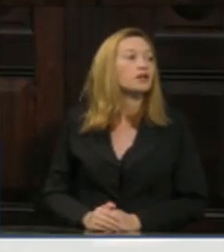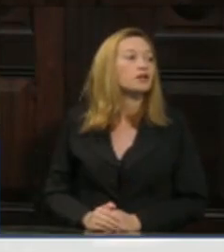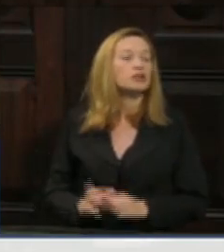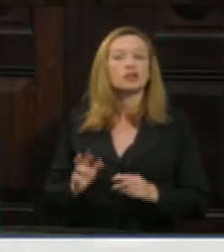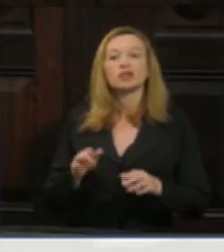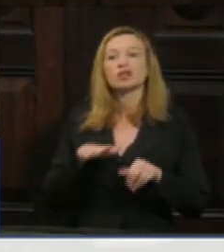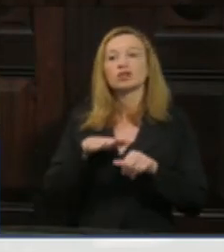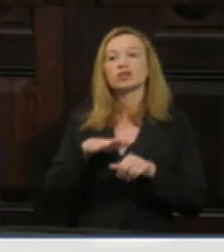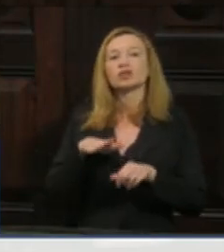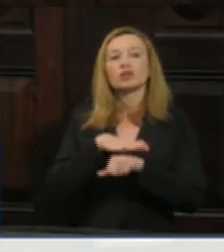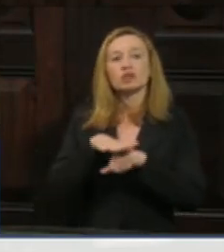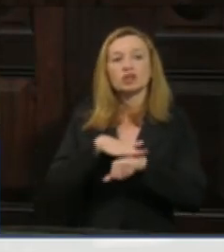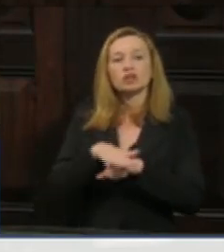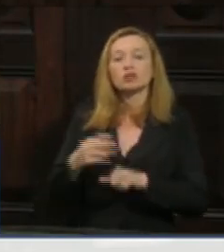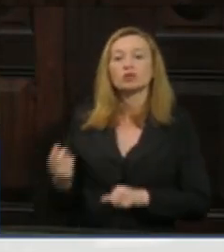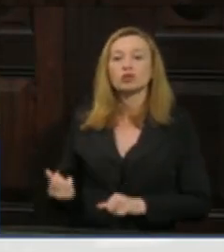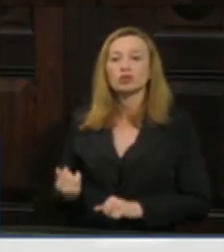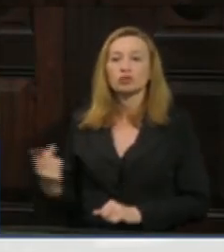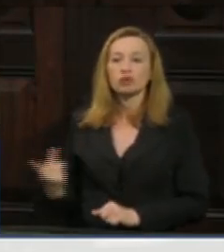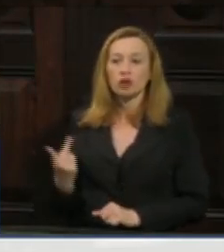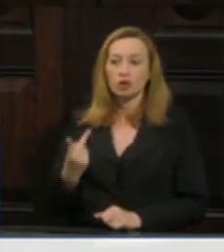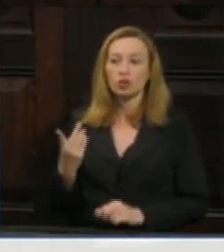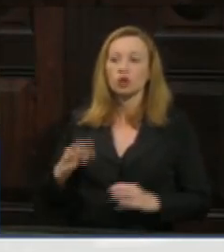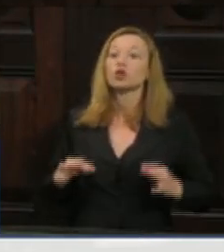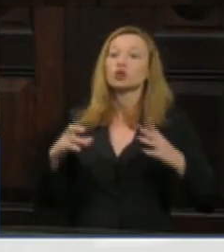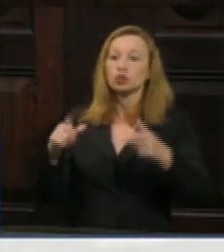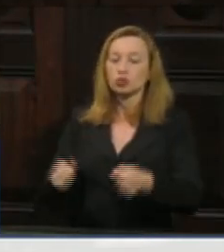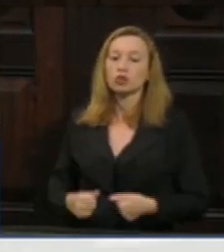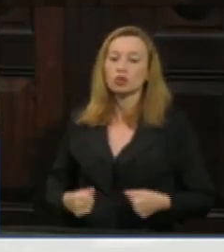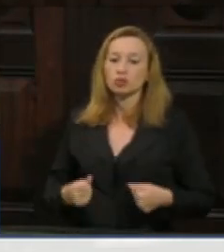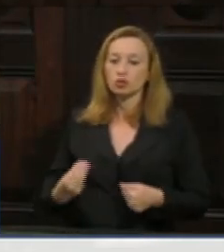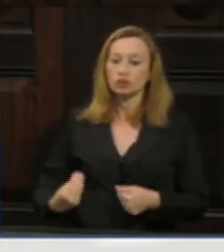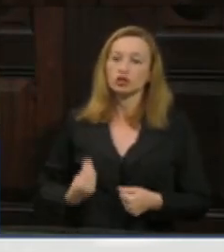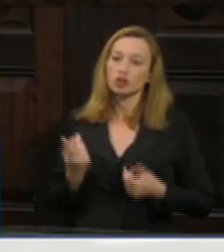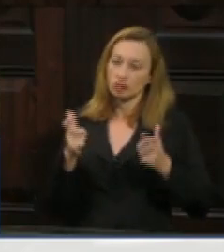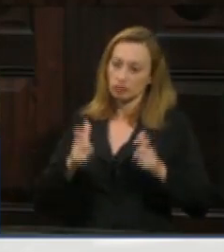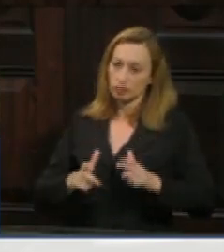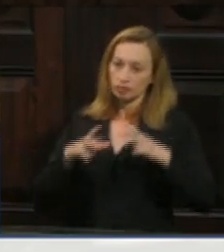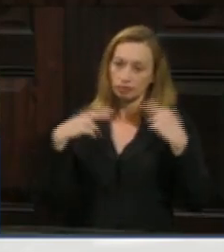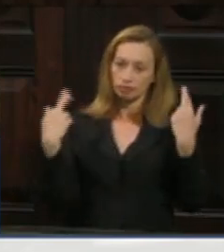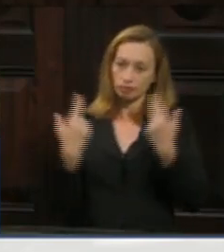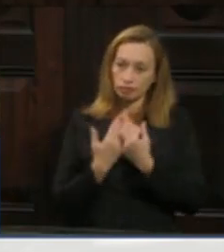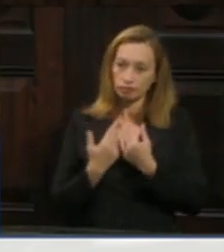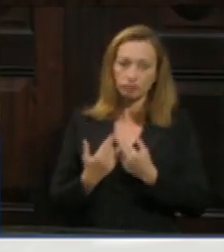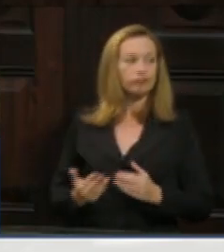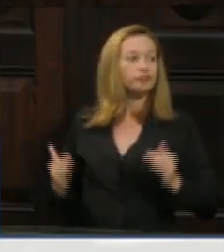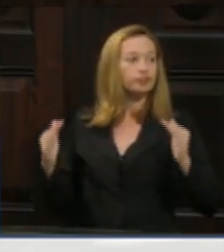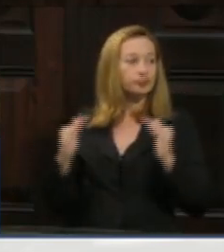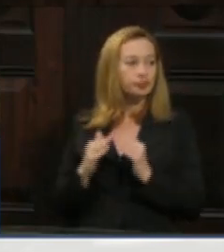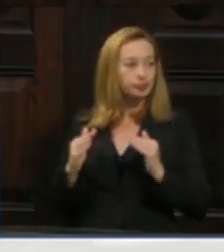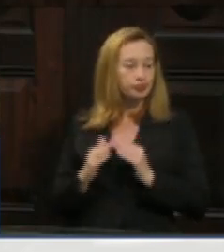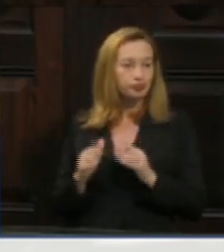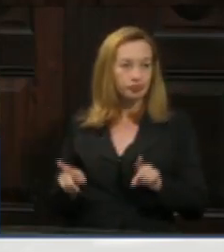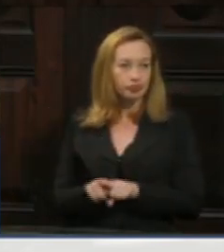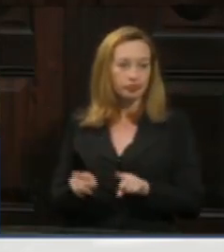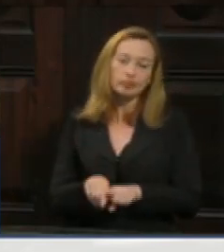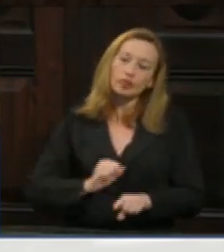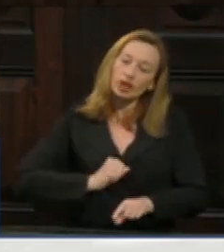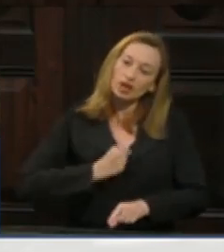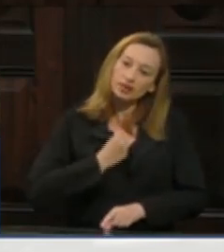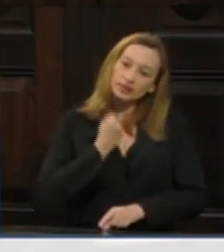acréscimo devido à 17ª Vara de Fazenda Pública de cobrança da dívida